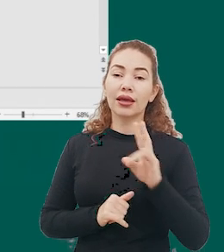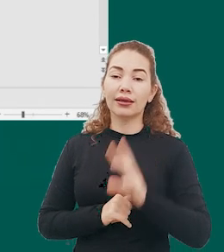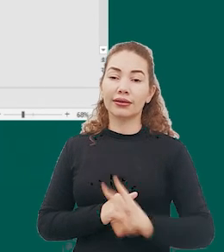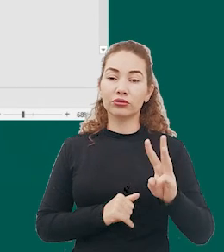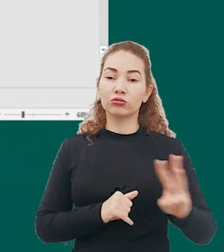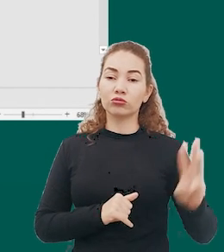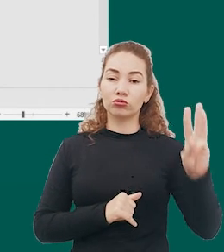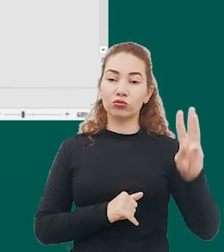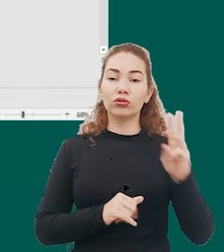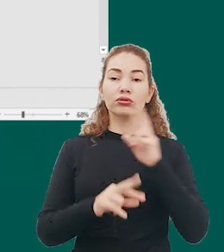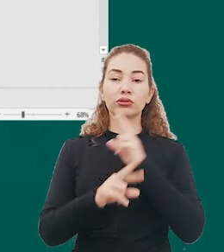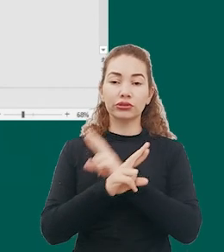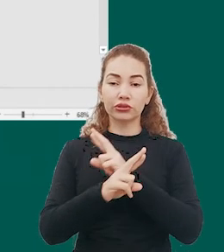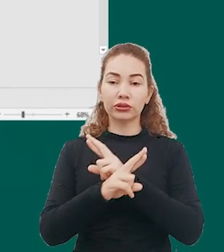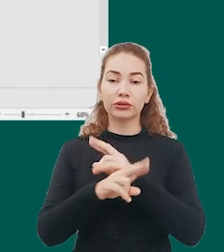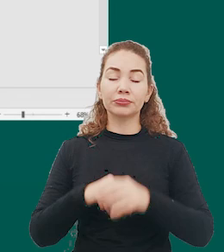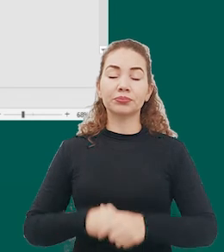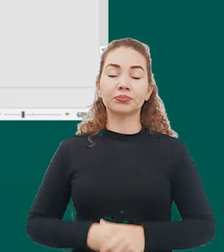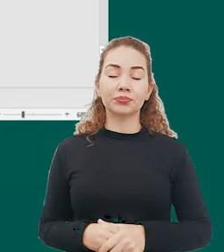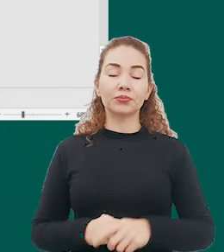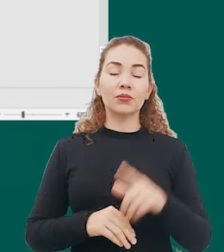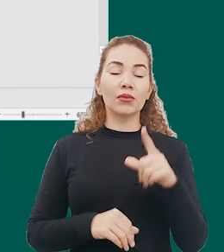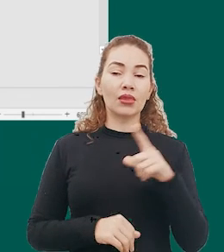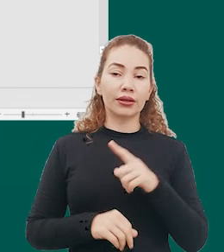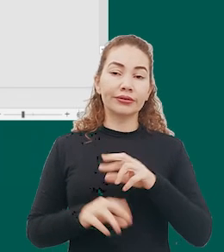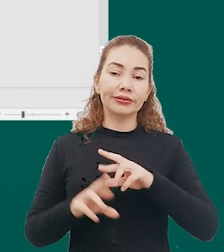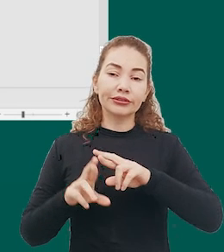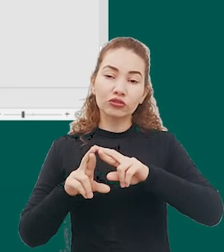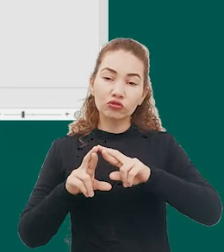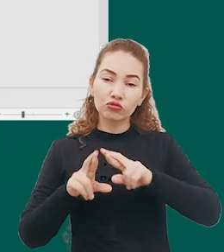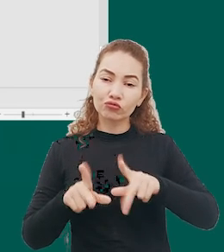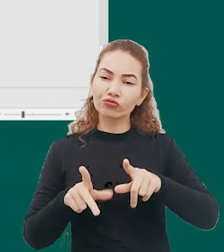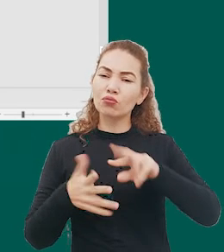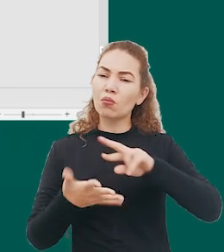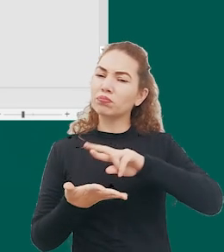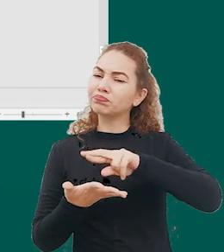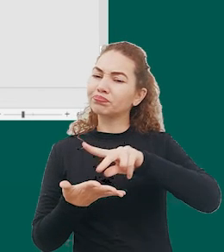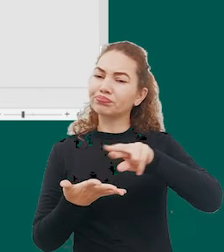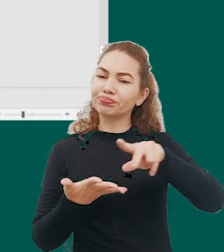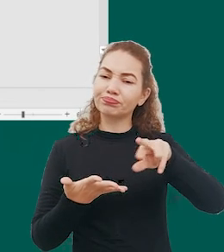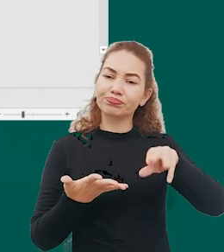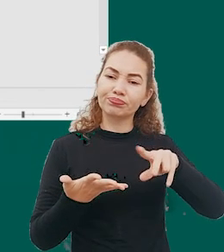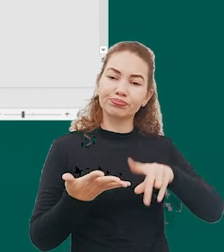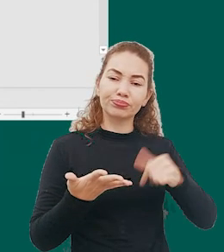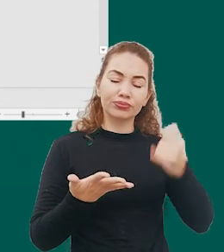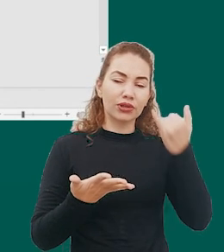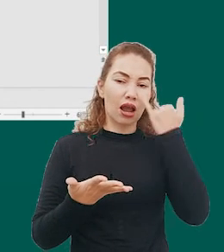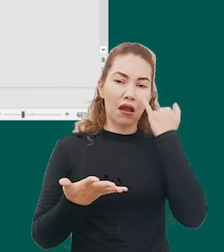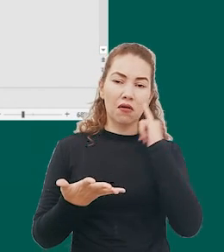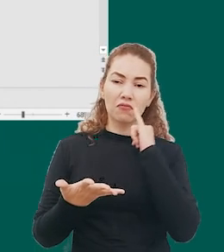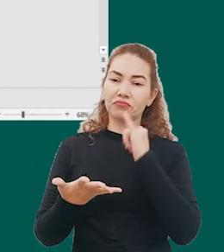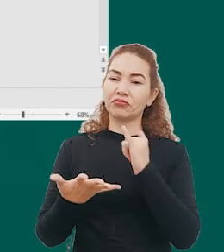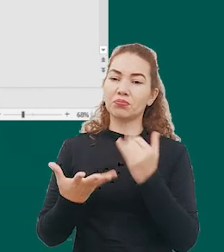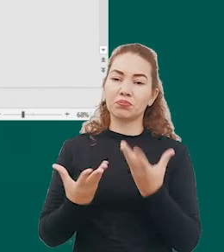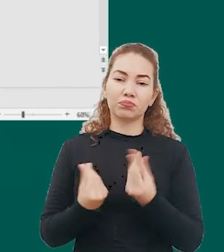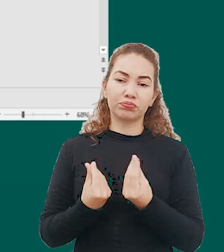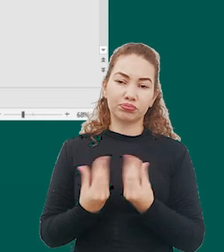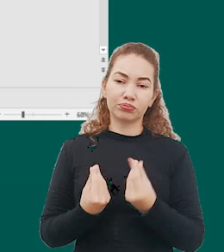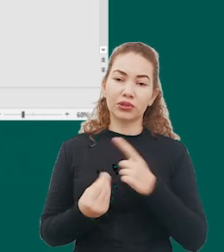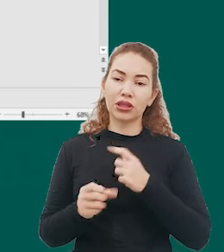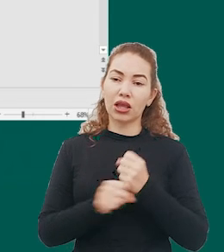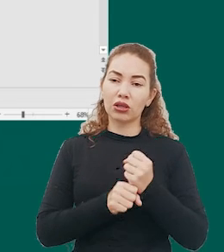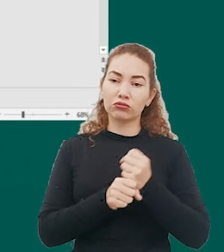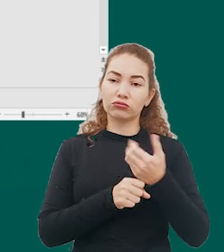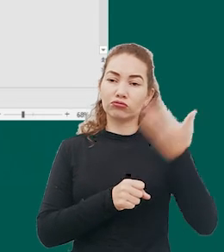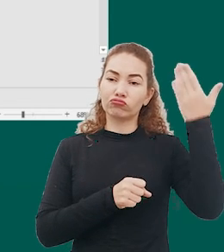da Receita Federal. Nós temos ali diversas informações, nós temos o Perguntão de 2021 e temos dos anos